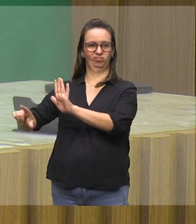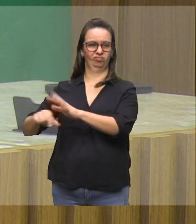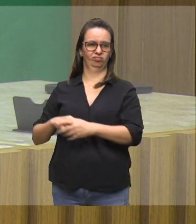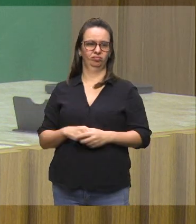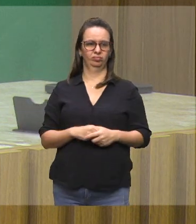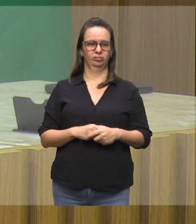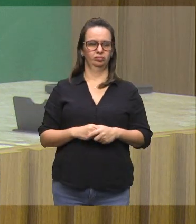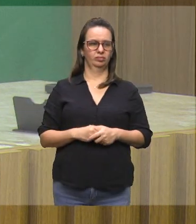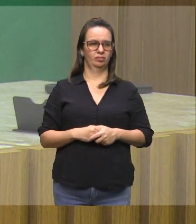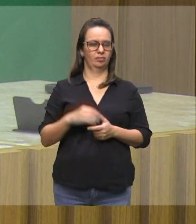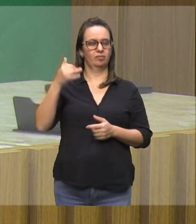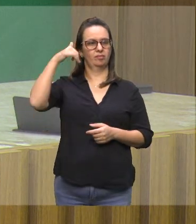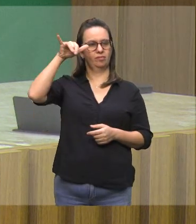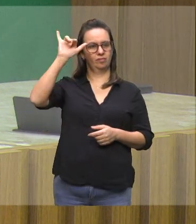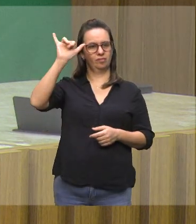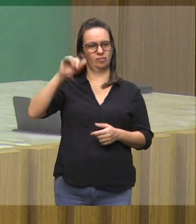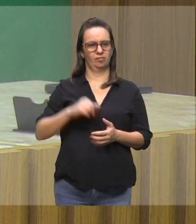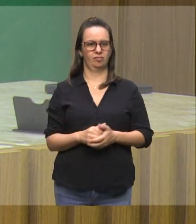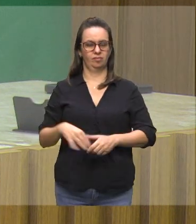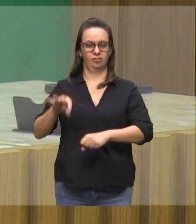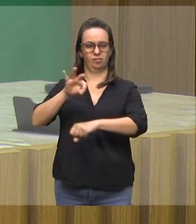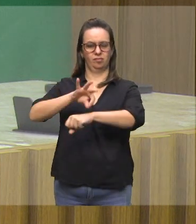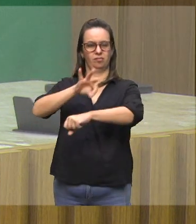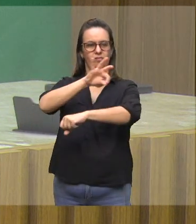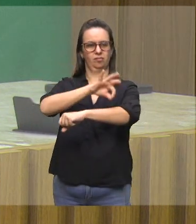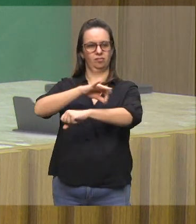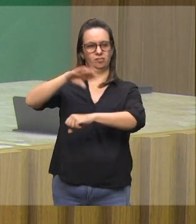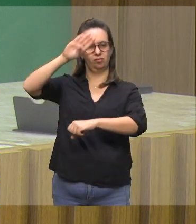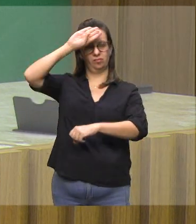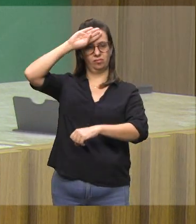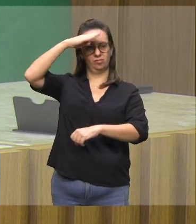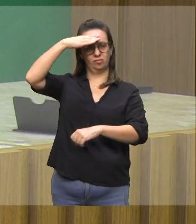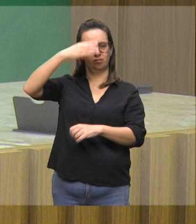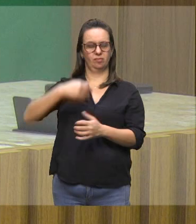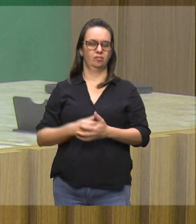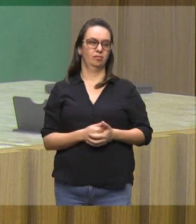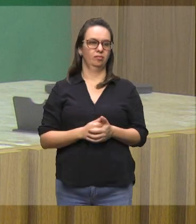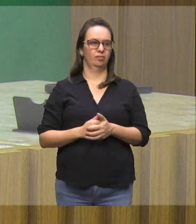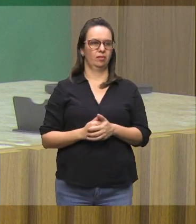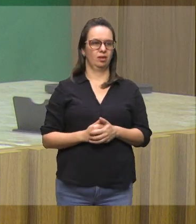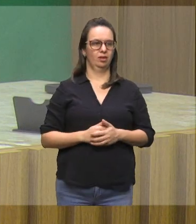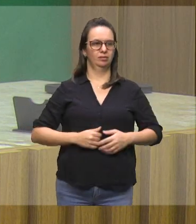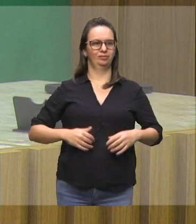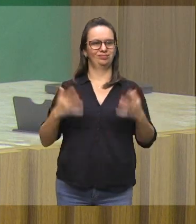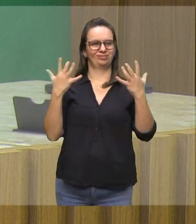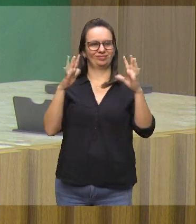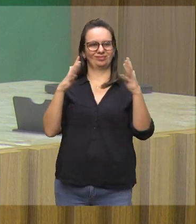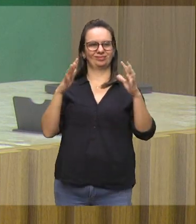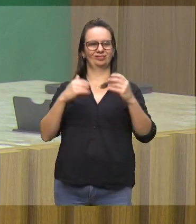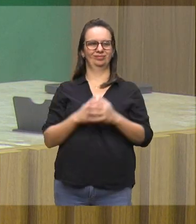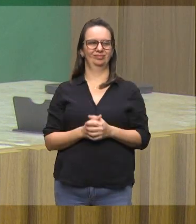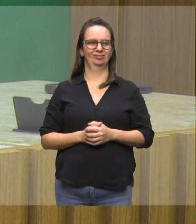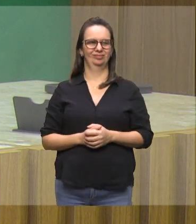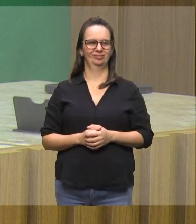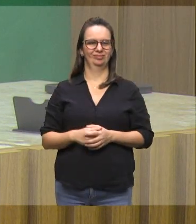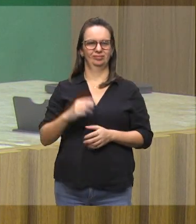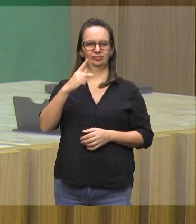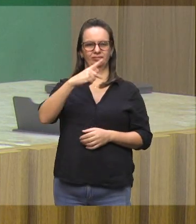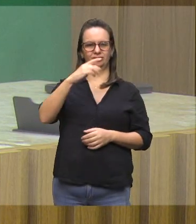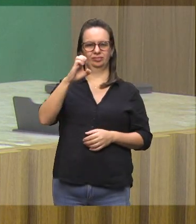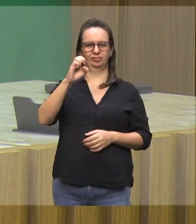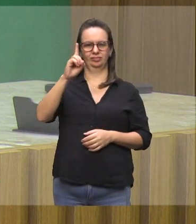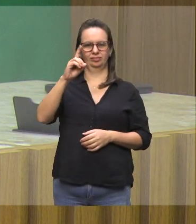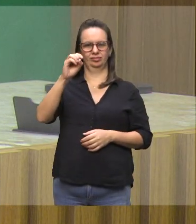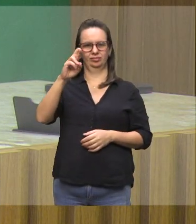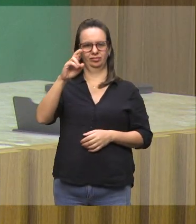a gente evitar, né, a questão da dengue. E aqui também aproveitar, né, para parabenizar o Sensei Pedro, que tem um projeto muito